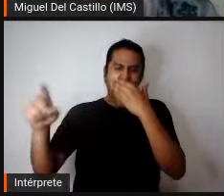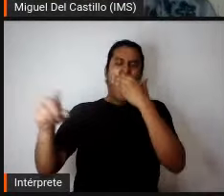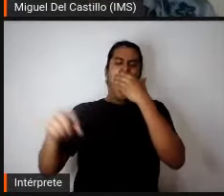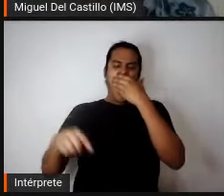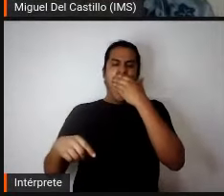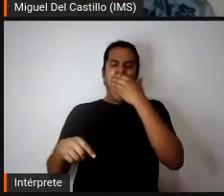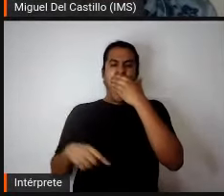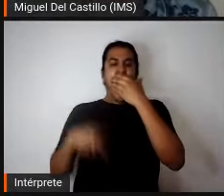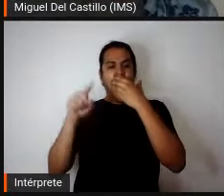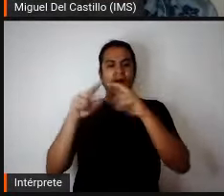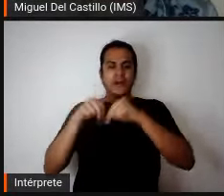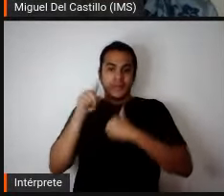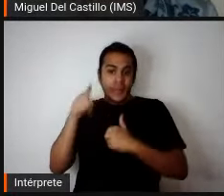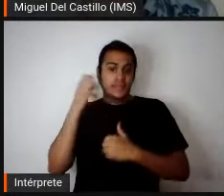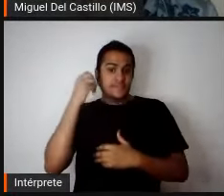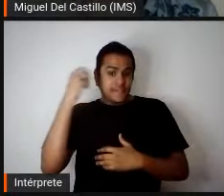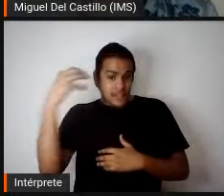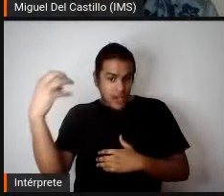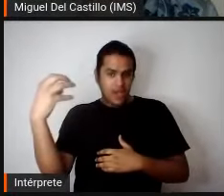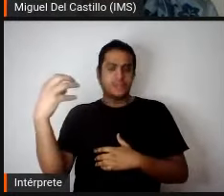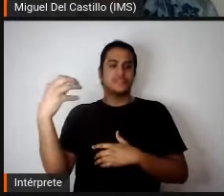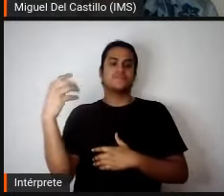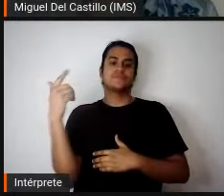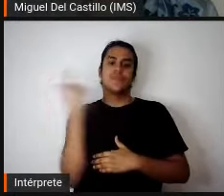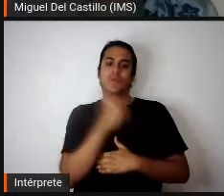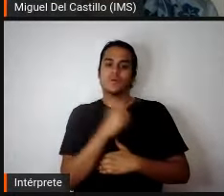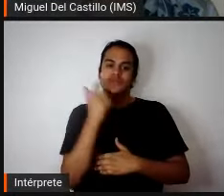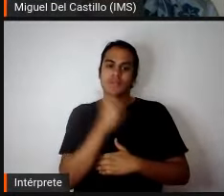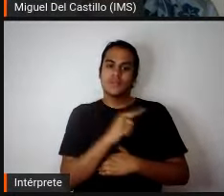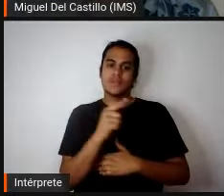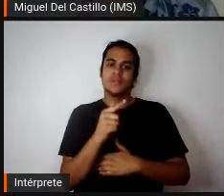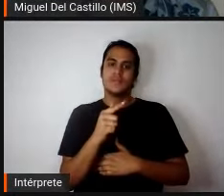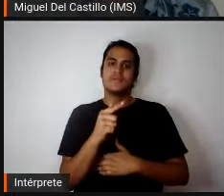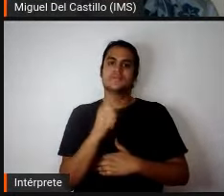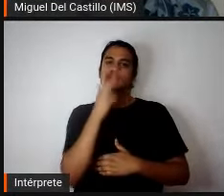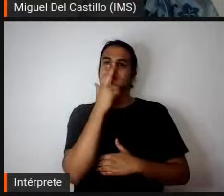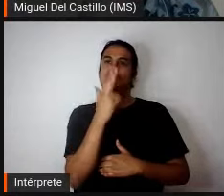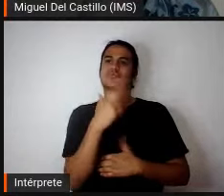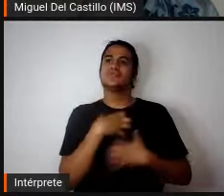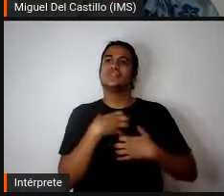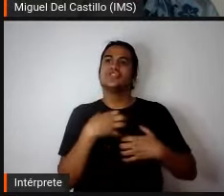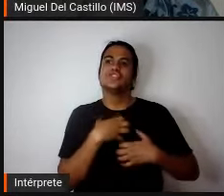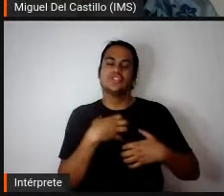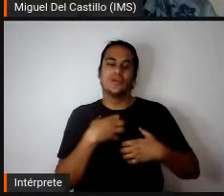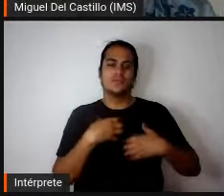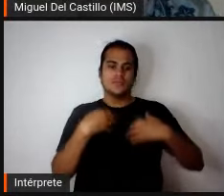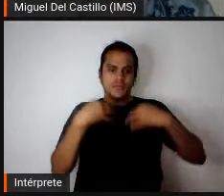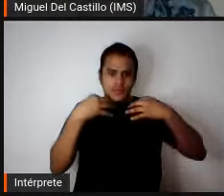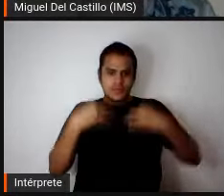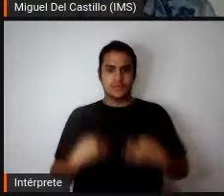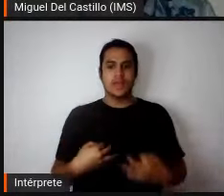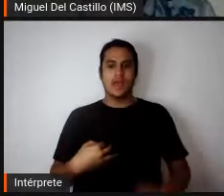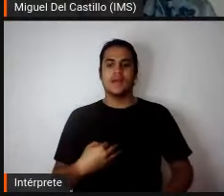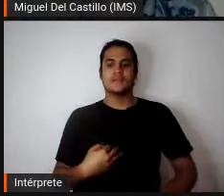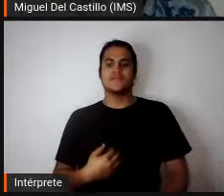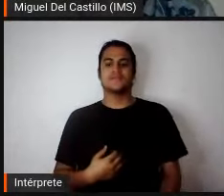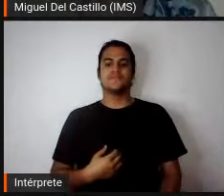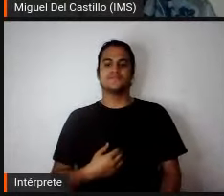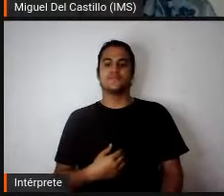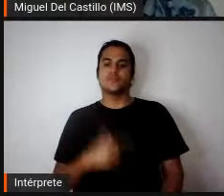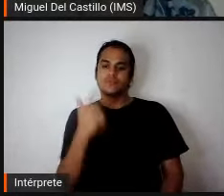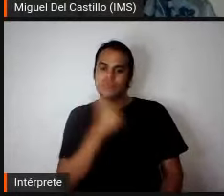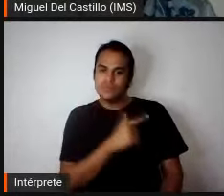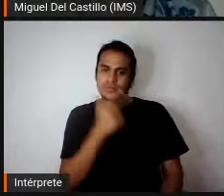me deram, digamos, a maneira quase de saber o